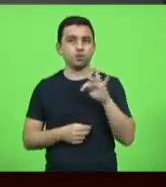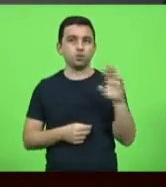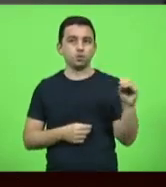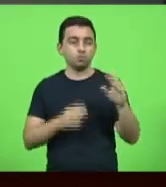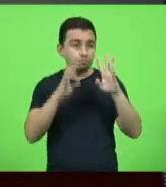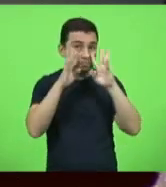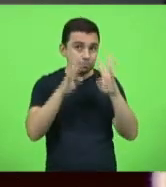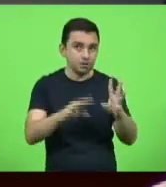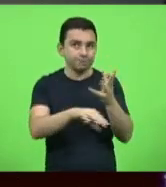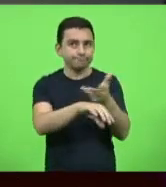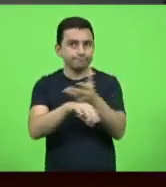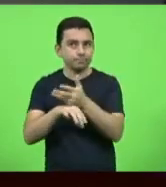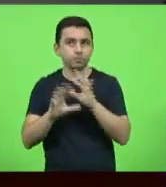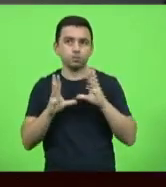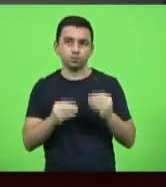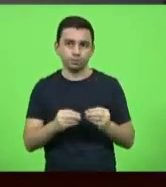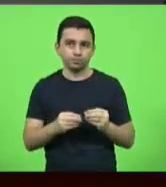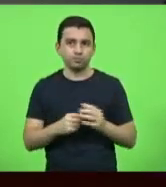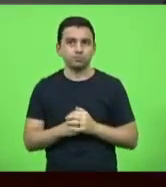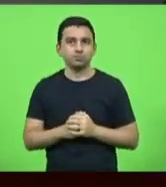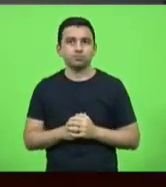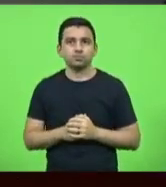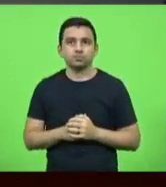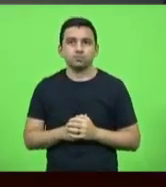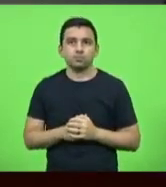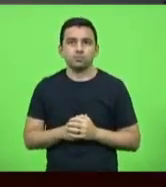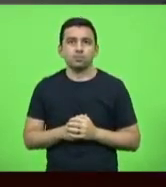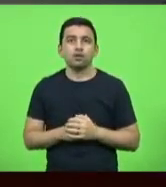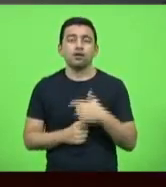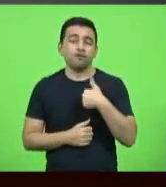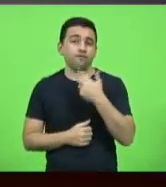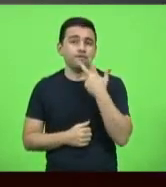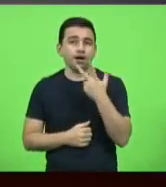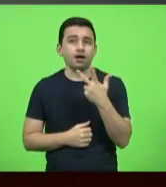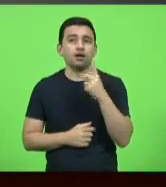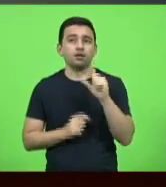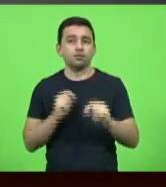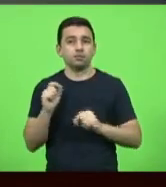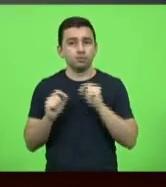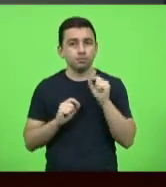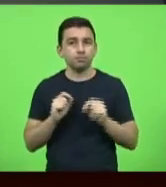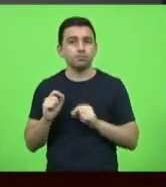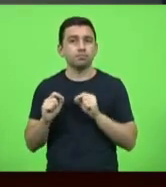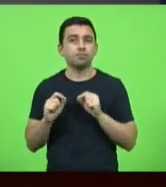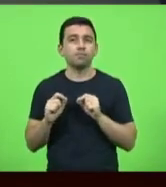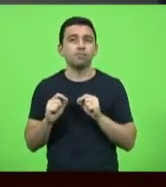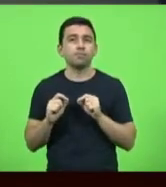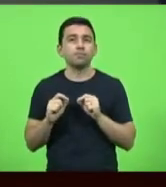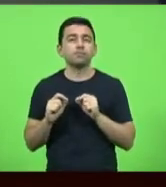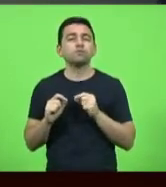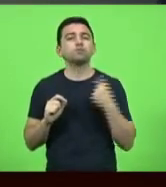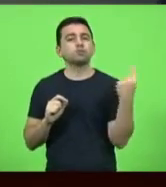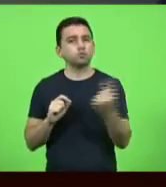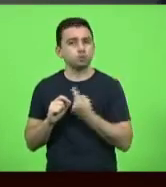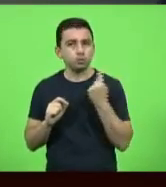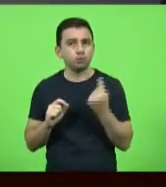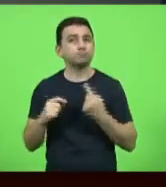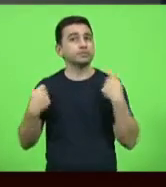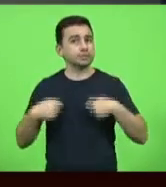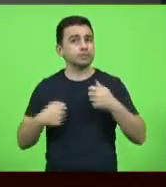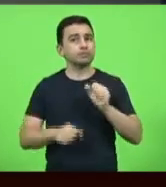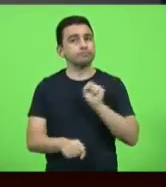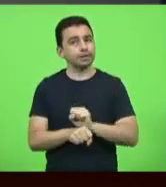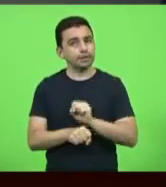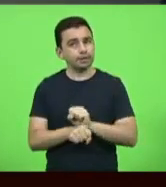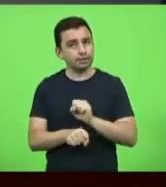as diligências. E eu falo isso exatamente pelo motivo que nós precisamos estar esperando.